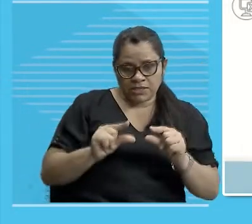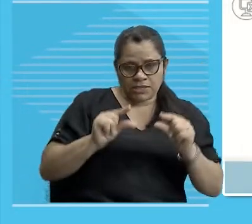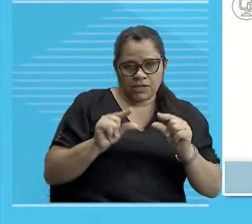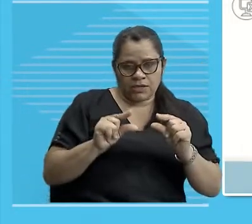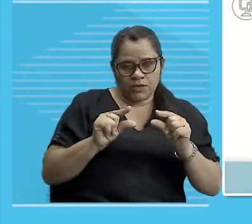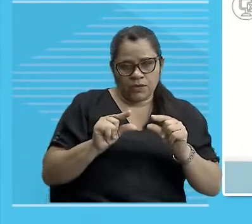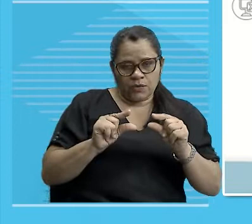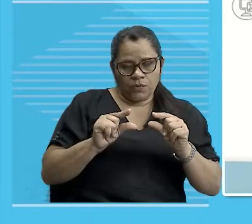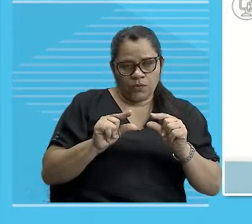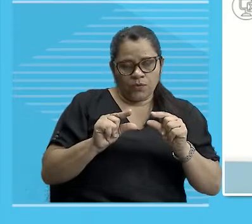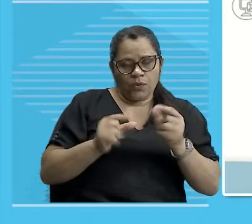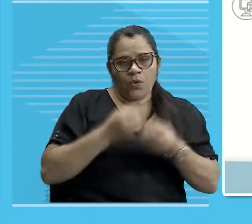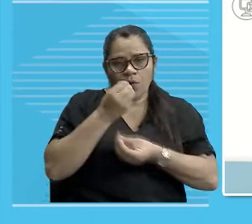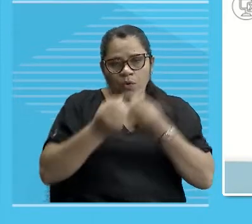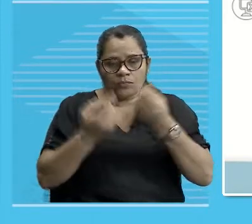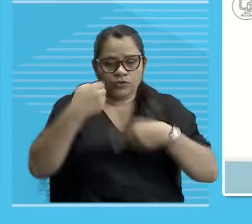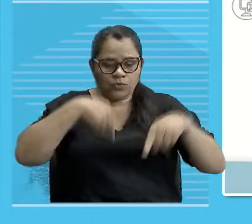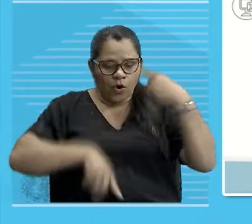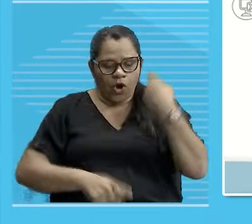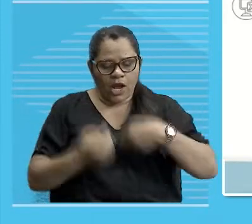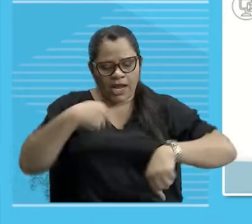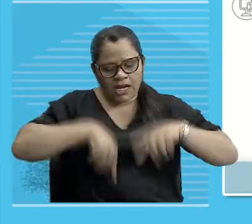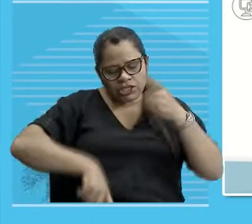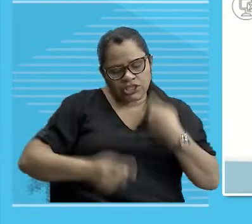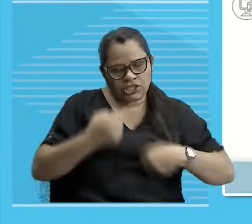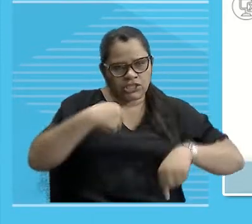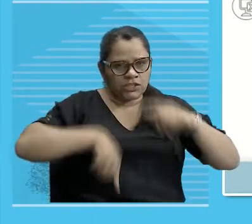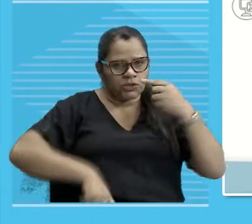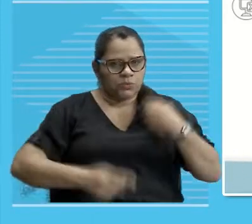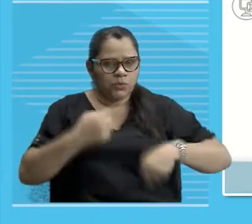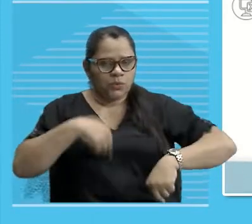atividade em várias vias